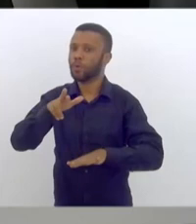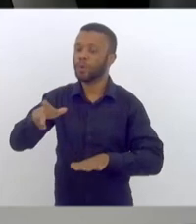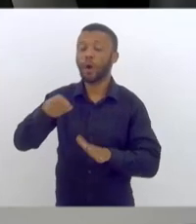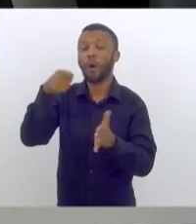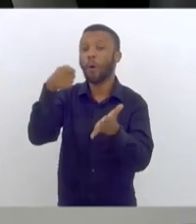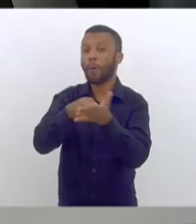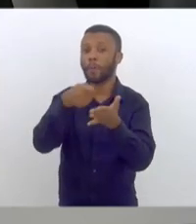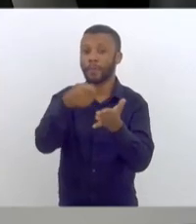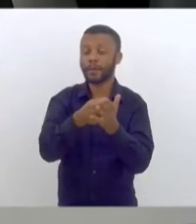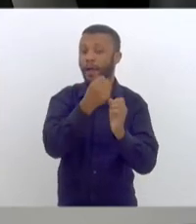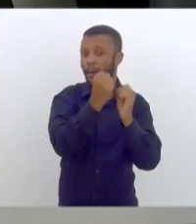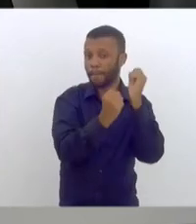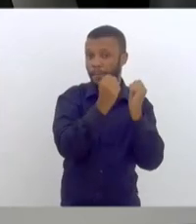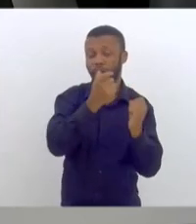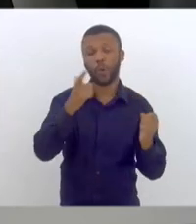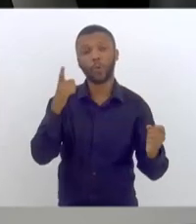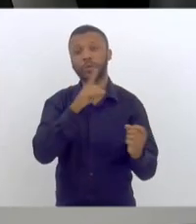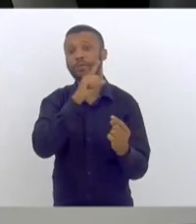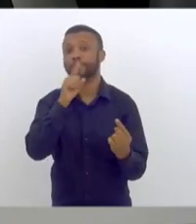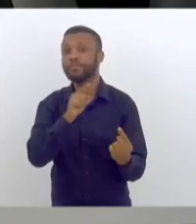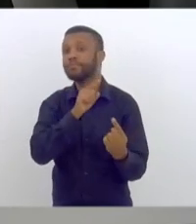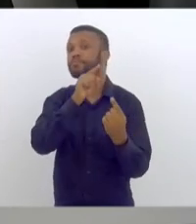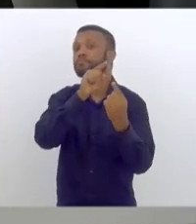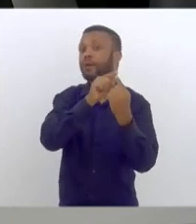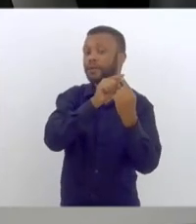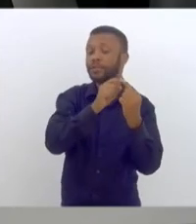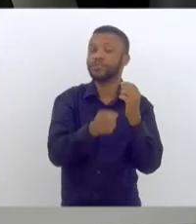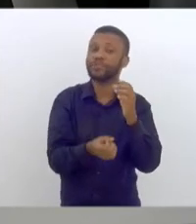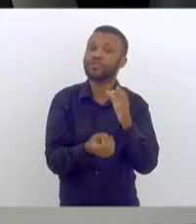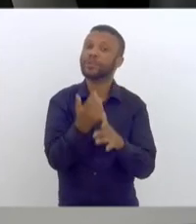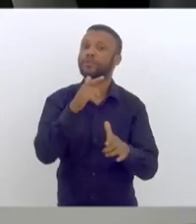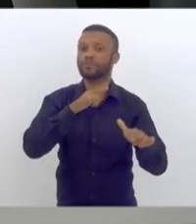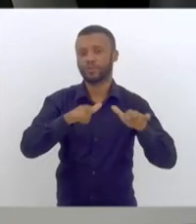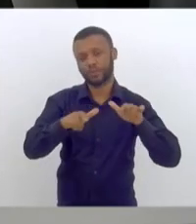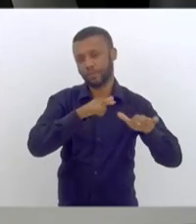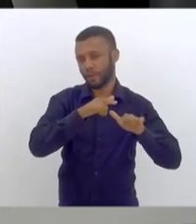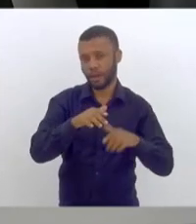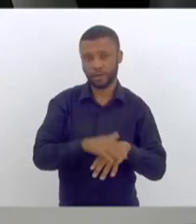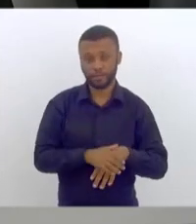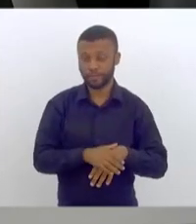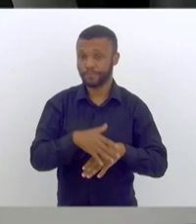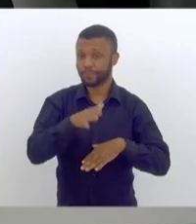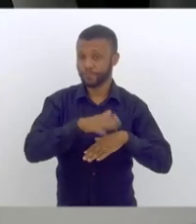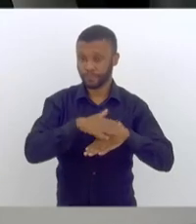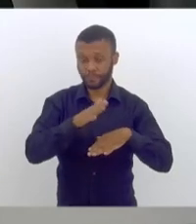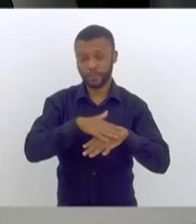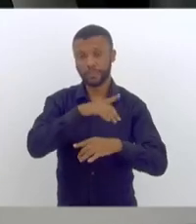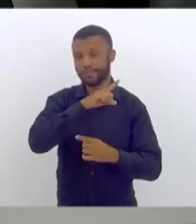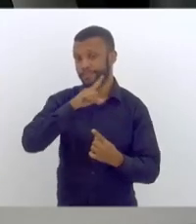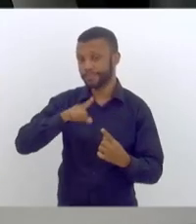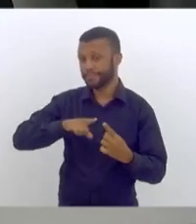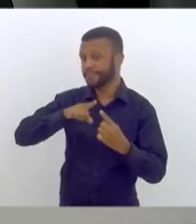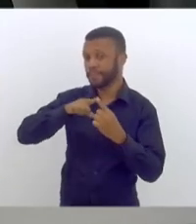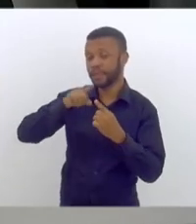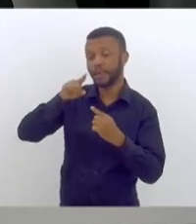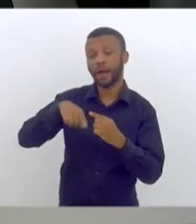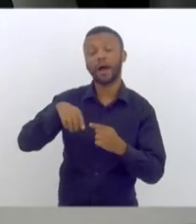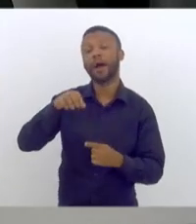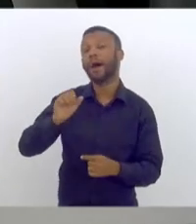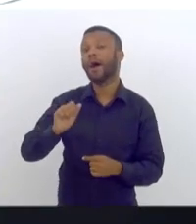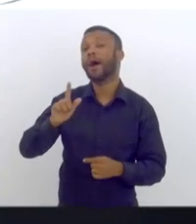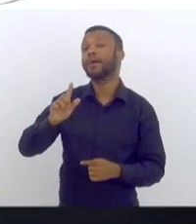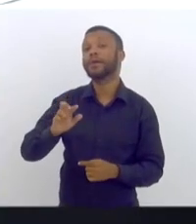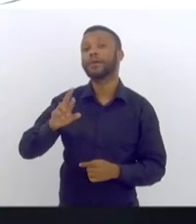beneficiário atingir metas mínima de geração de emprego quem vai estabelecer a meta é age rio o